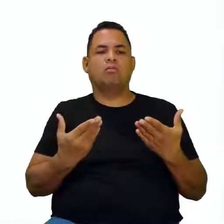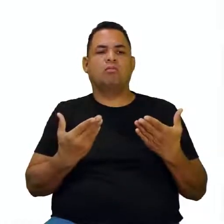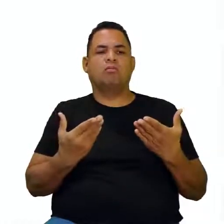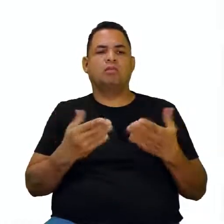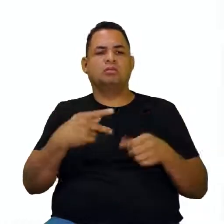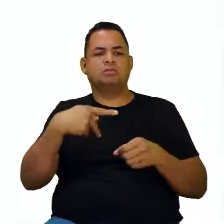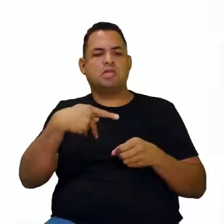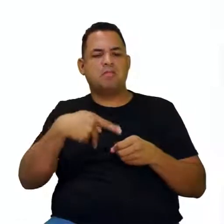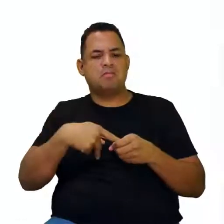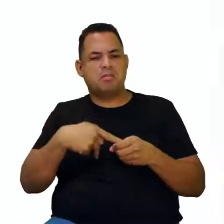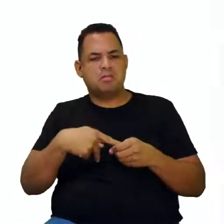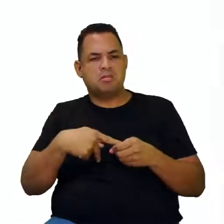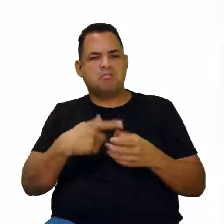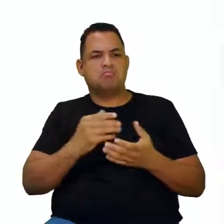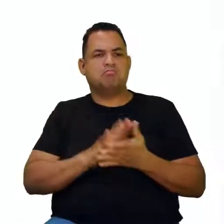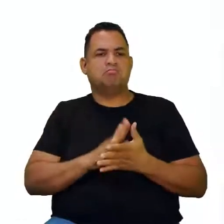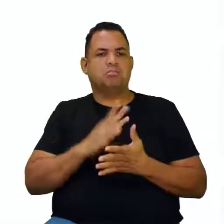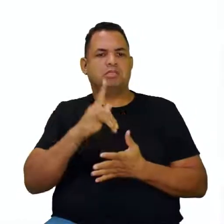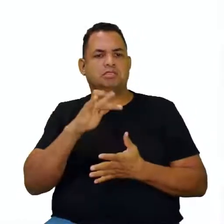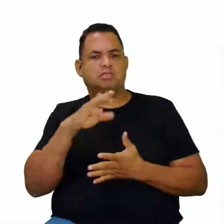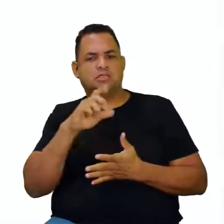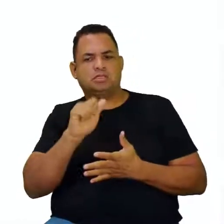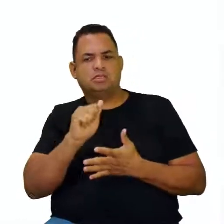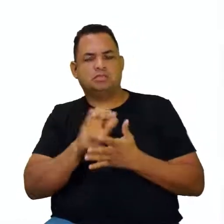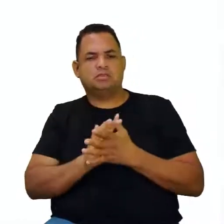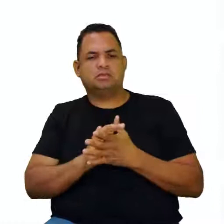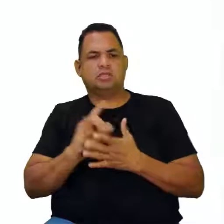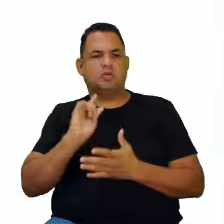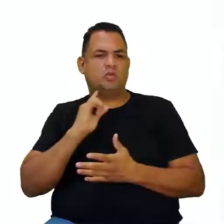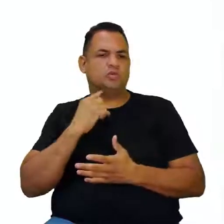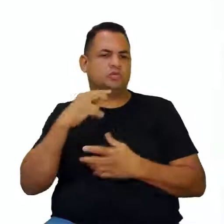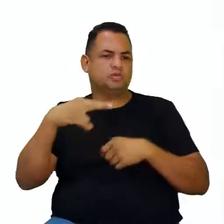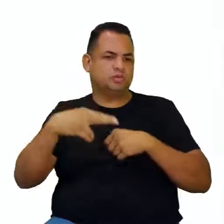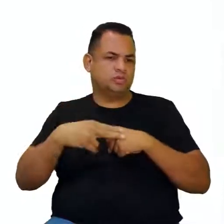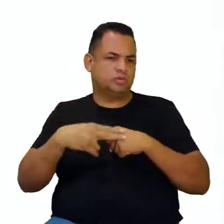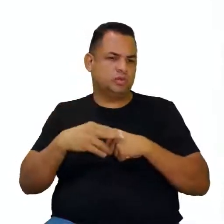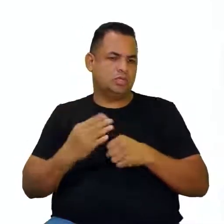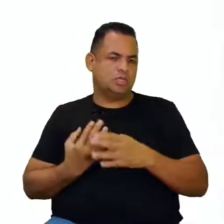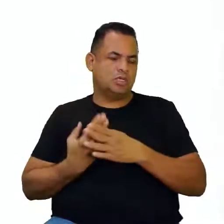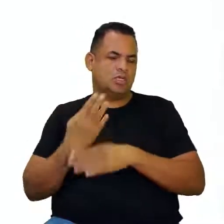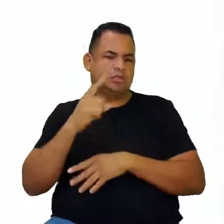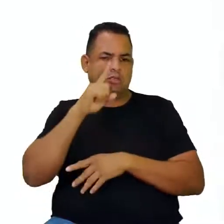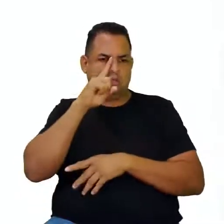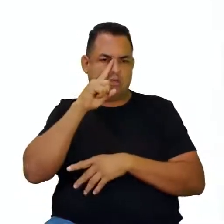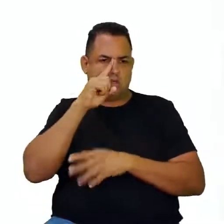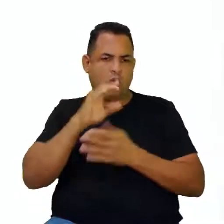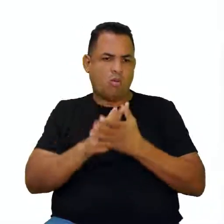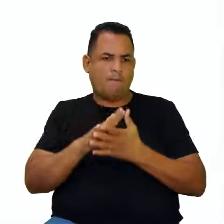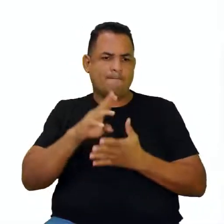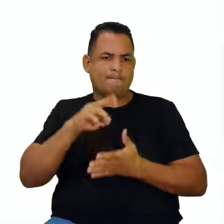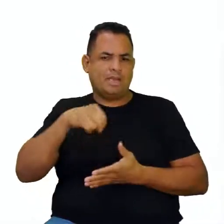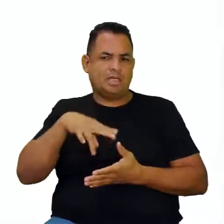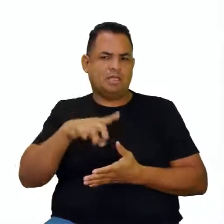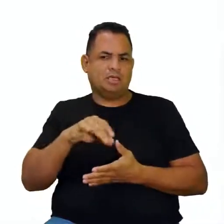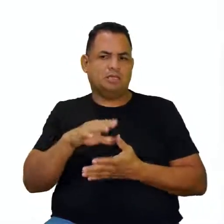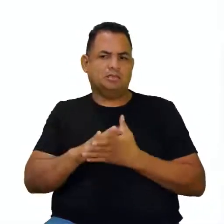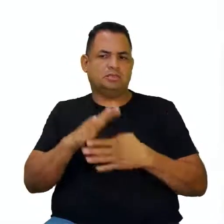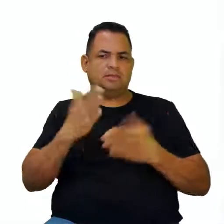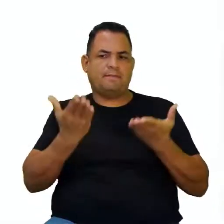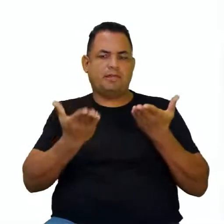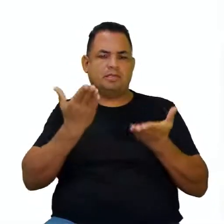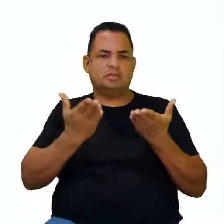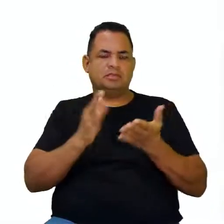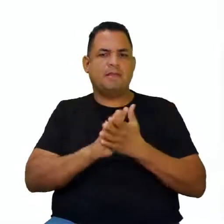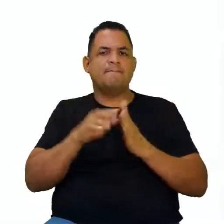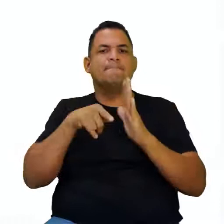Com petróleo, pesticida, lixo nuclear, gases tóxicos ou com metais pesados? A pergunta que você